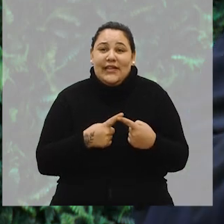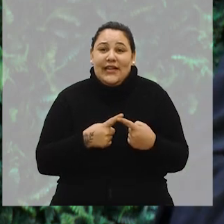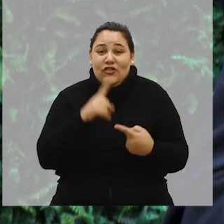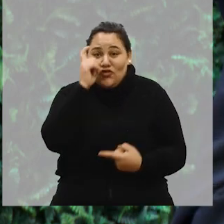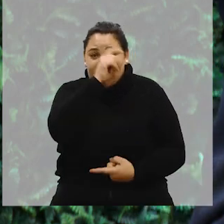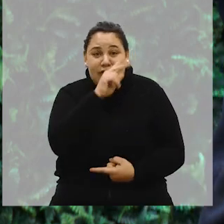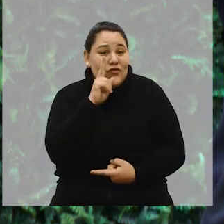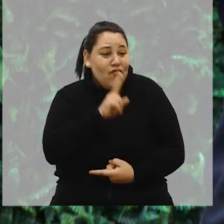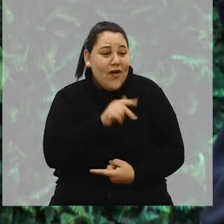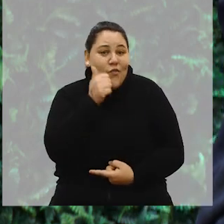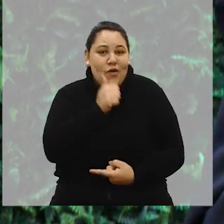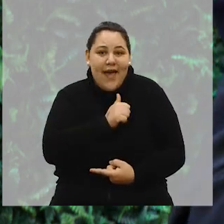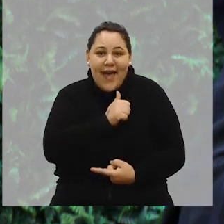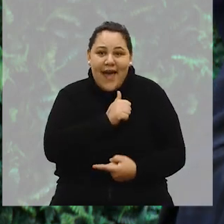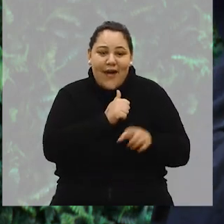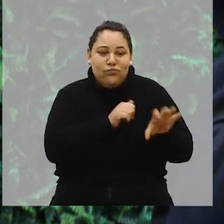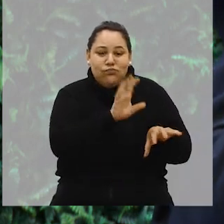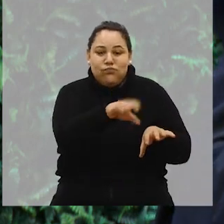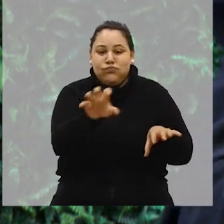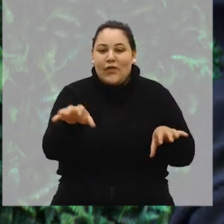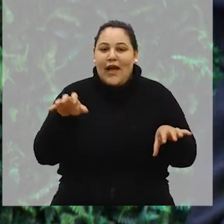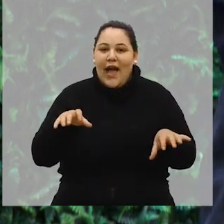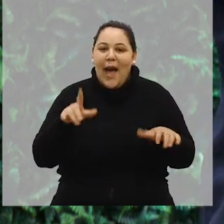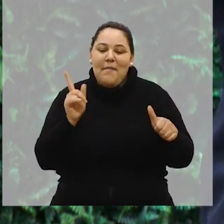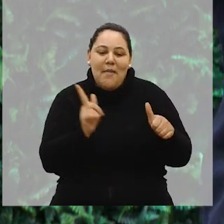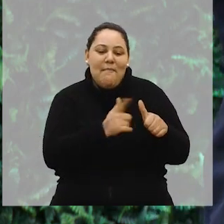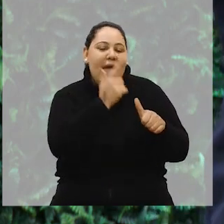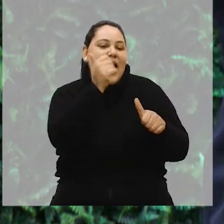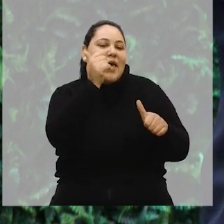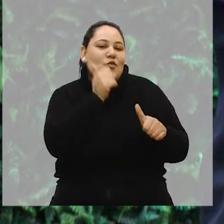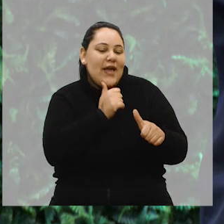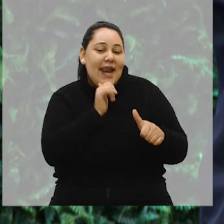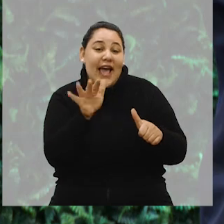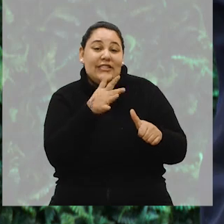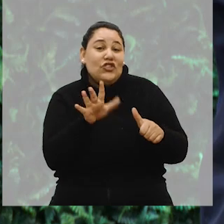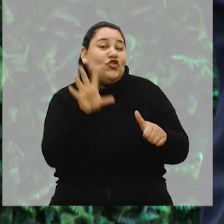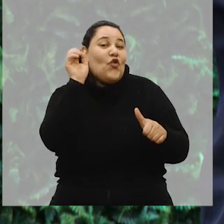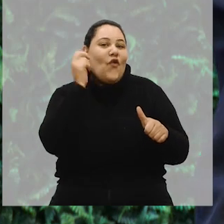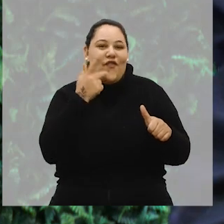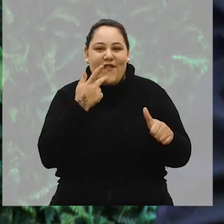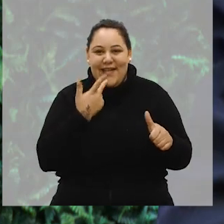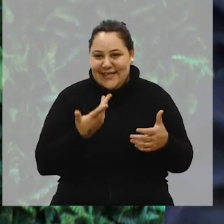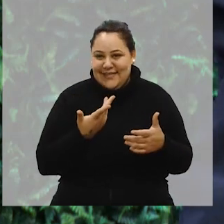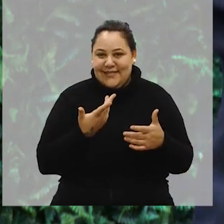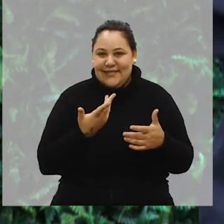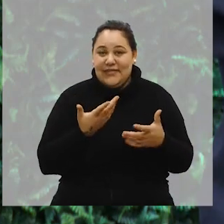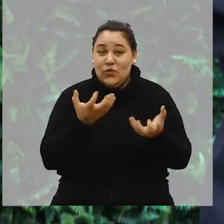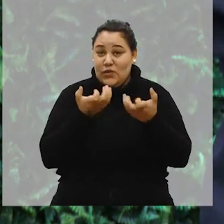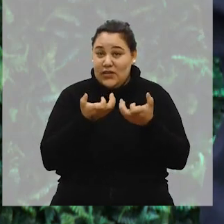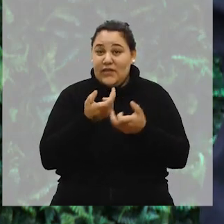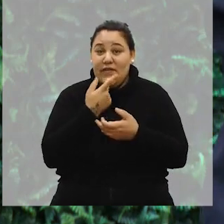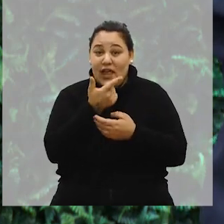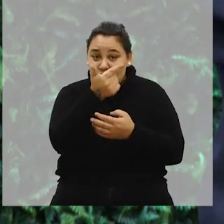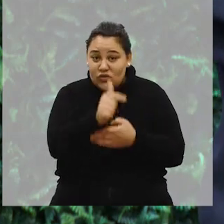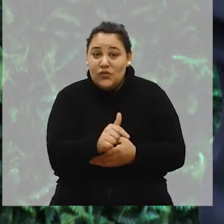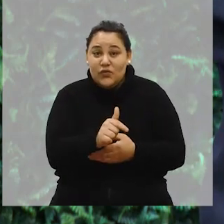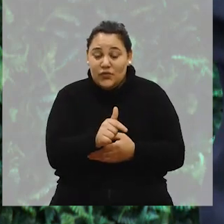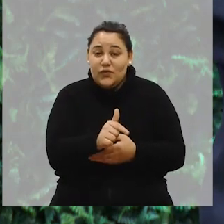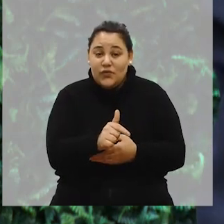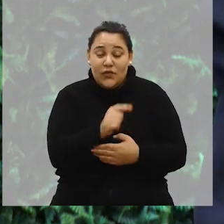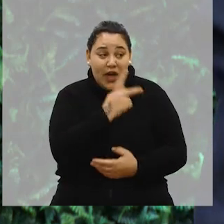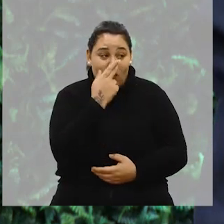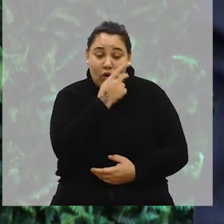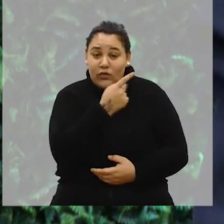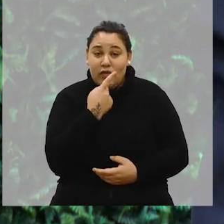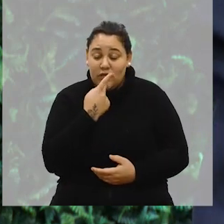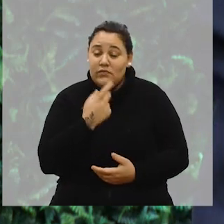meia, um setor ou outro aparece, primeira mulher. Então, reforçando o que a senhora diz, é bem isso aí. E a